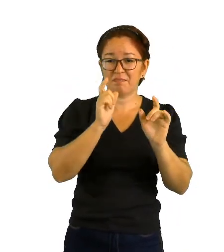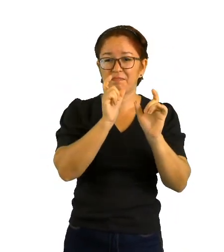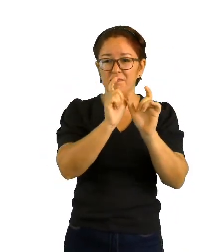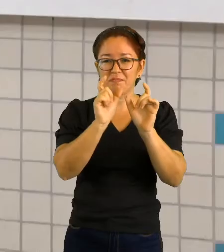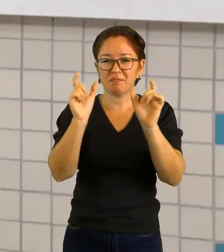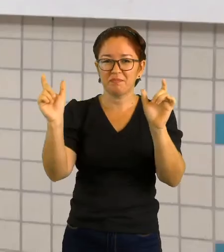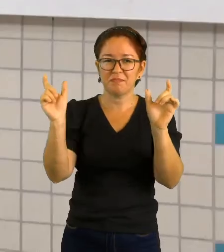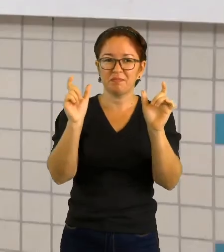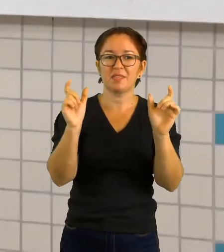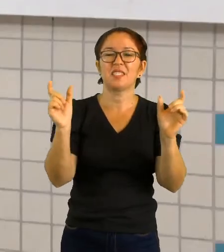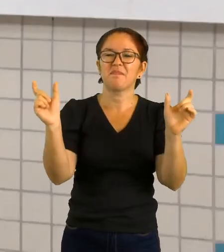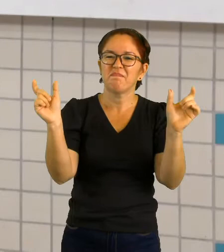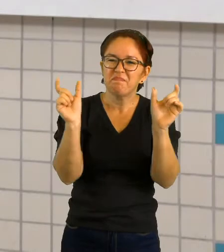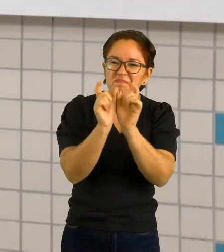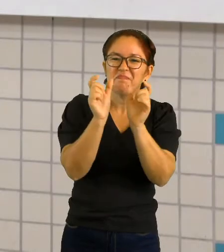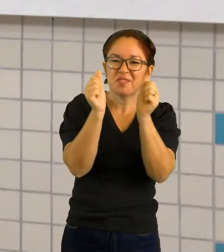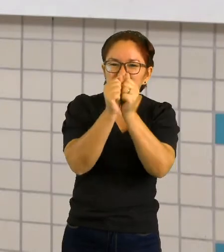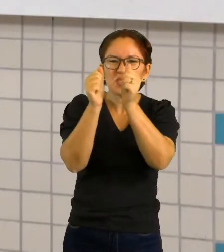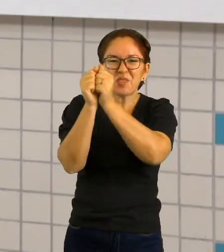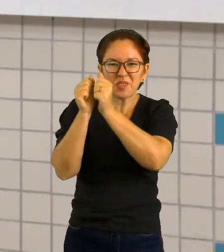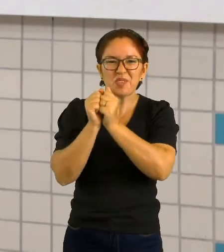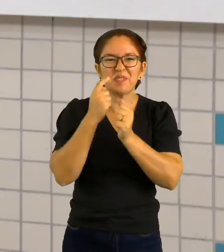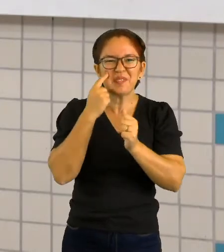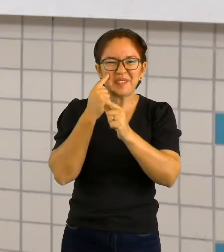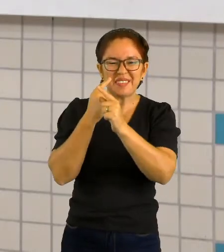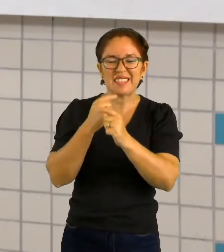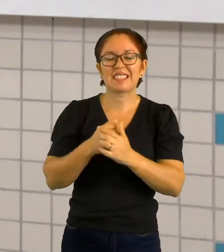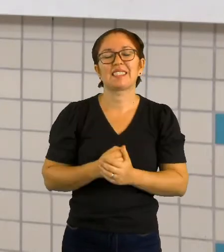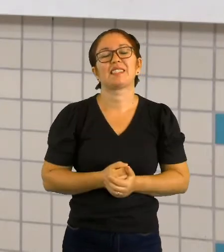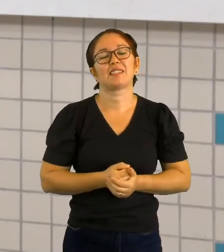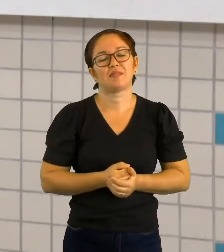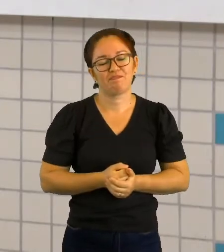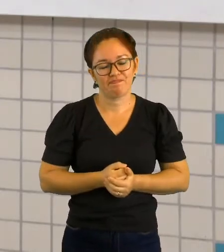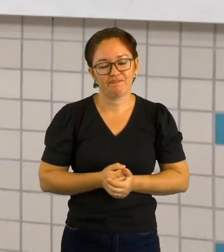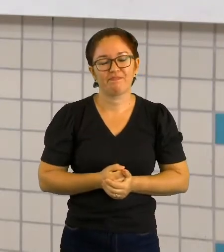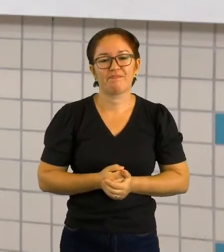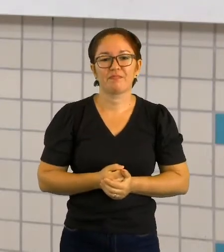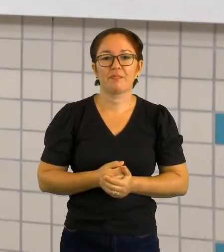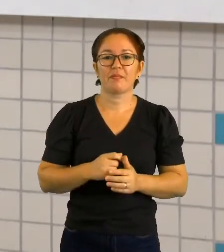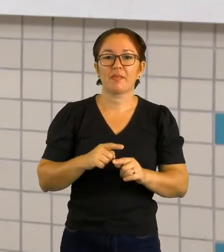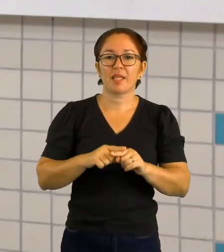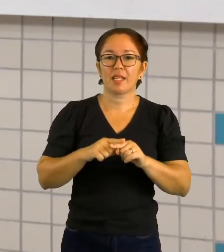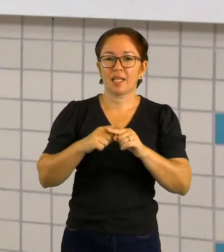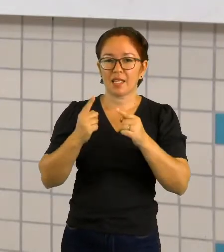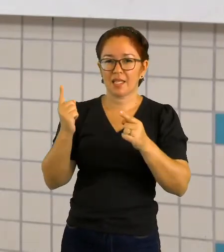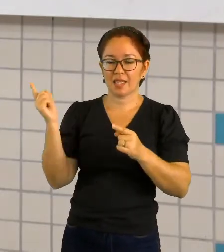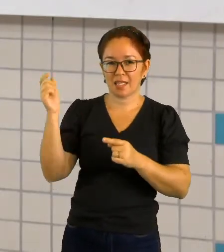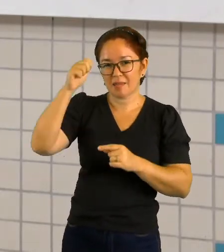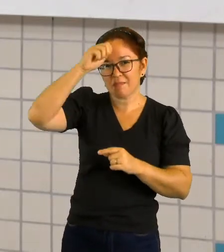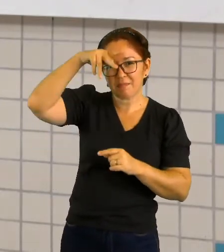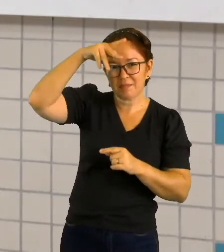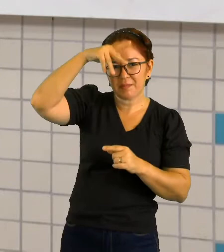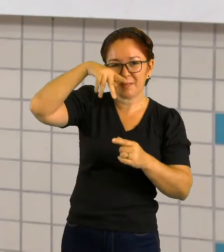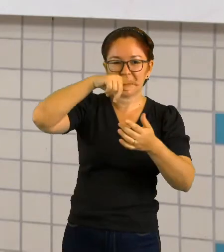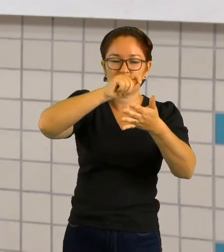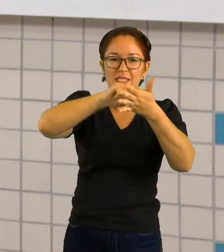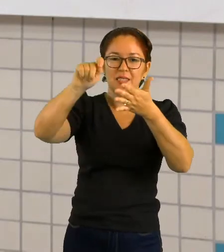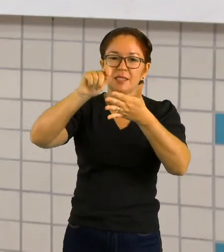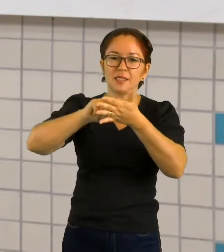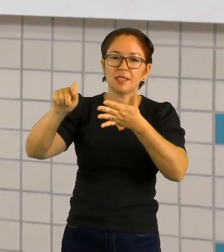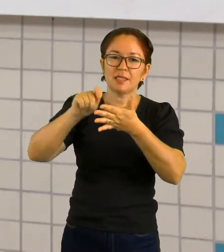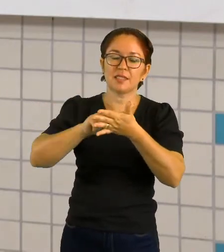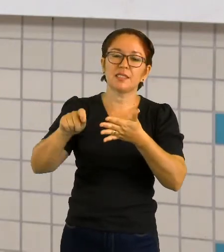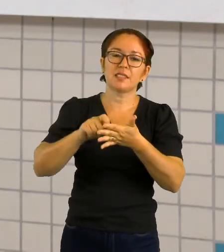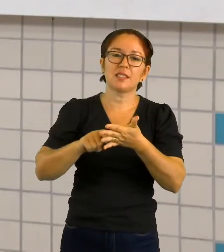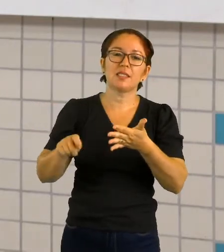comunicação. Fava conseguiu se comunicar, mas a forma que a Fava colocou essa escrita, o que